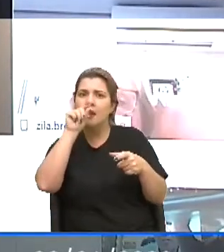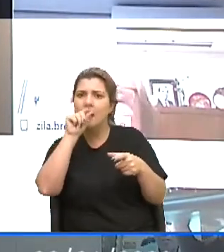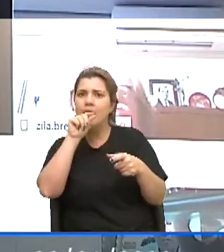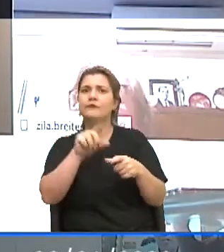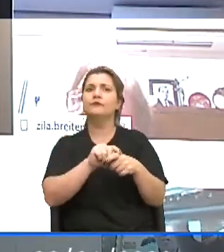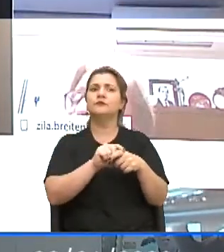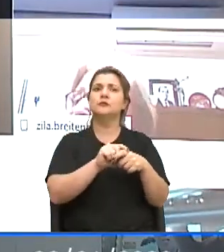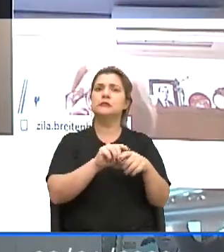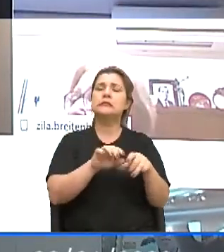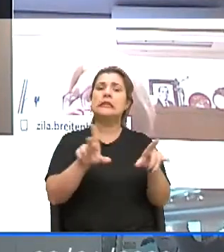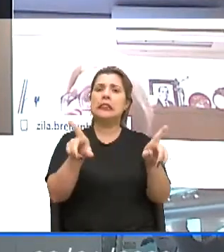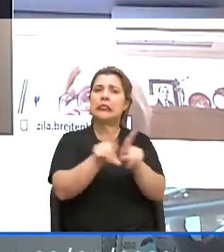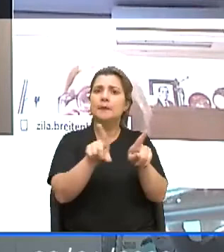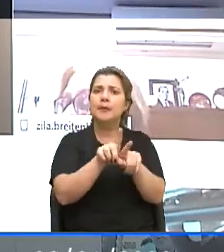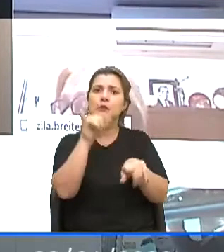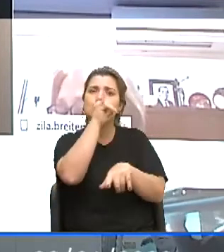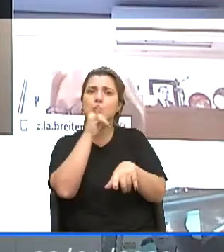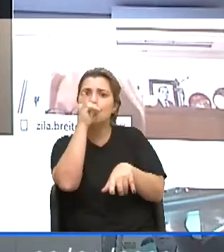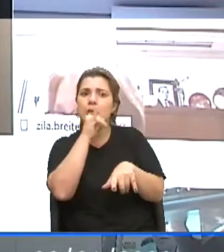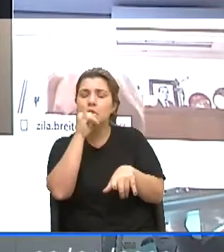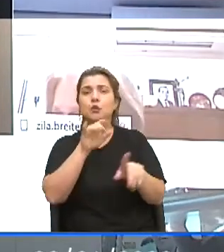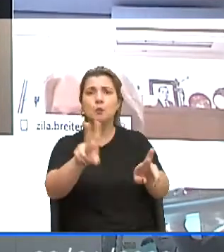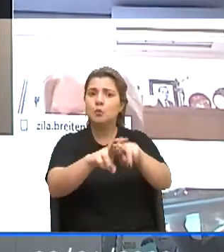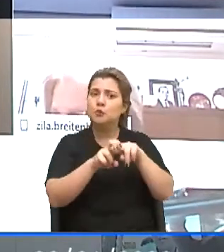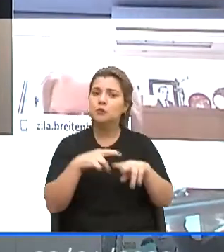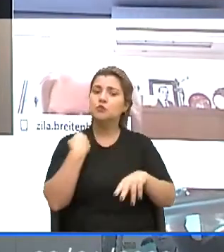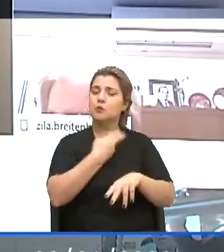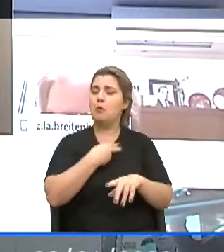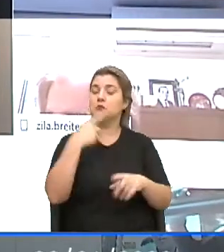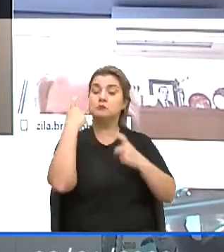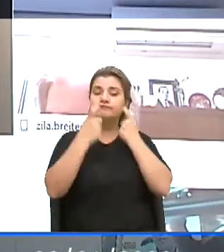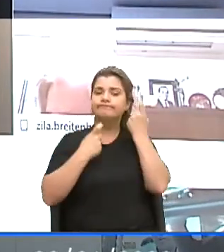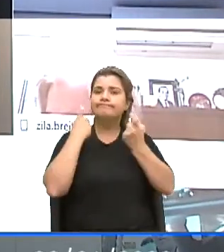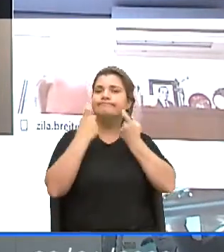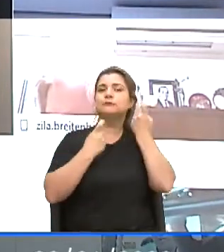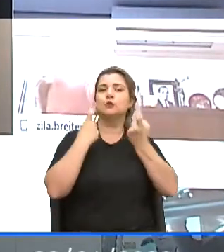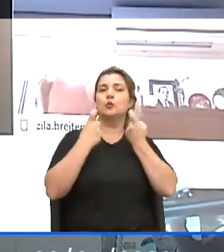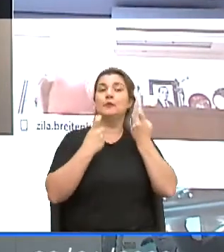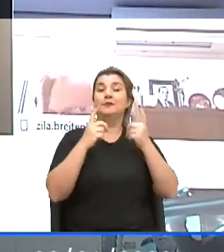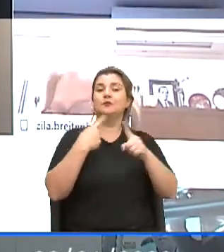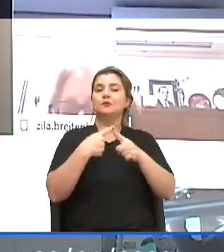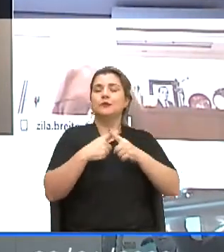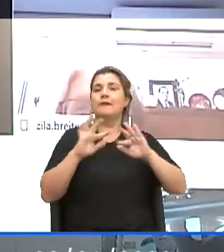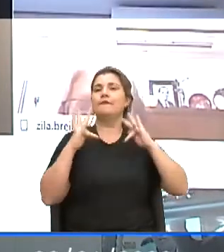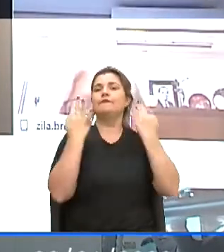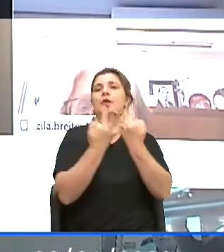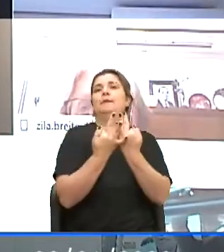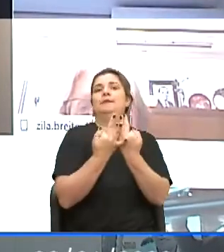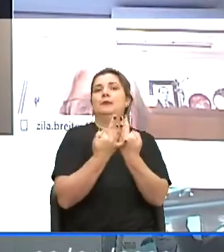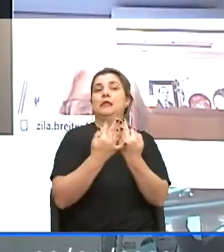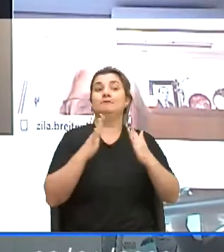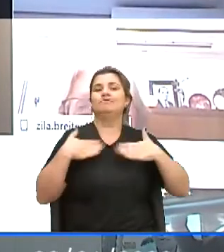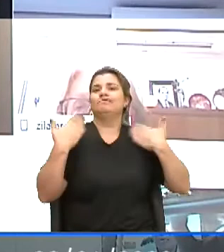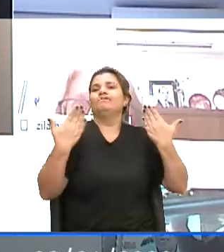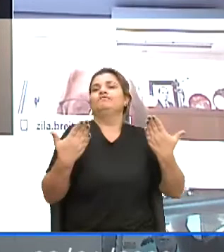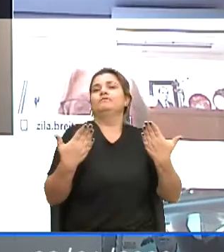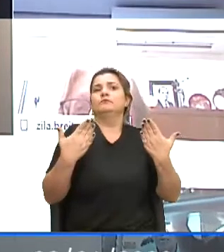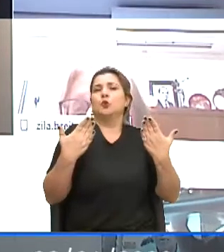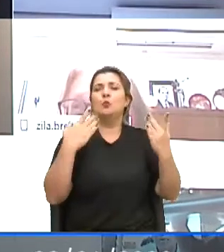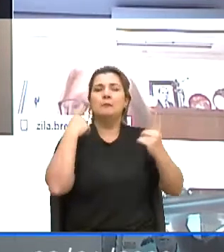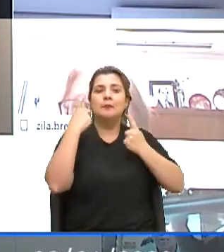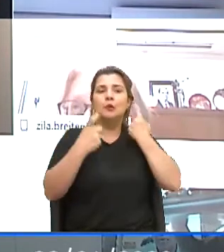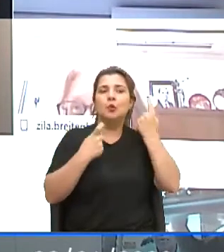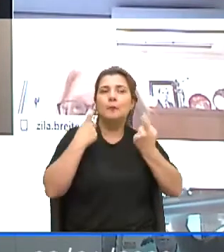nos preocupa também, né? Que são famílias que estão... Então, nesse momento, apreensiva, né? O nosso trabalhador tem ido trabalhar com profissionalismo,